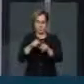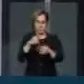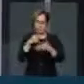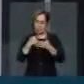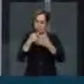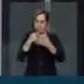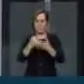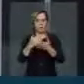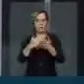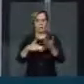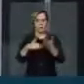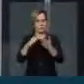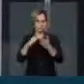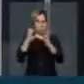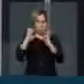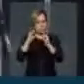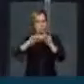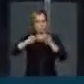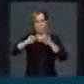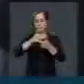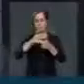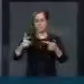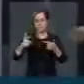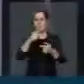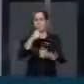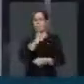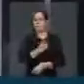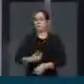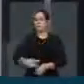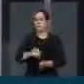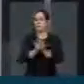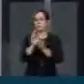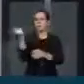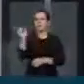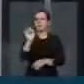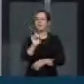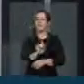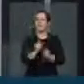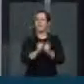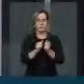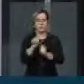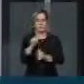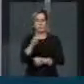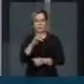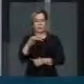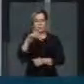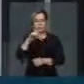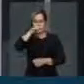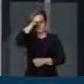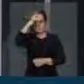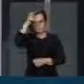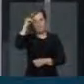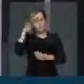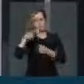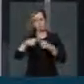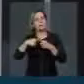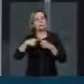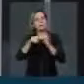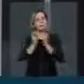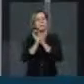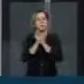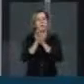em todos os sentidos ele veio aqui juntamente com Geraldo Júlio o prefeito do Recife e